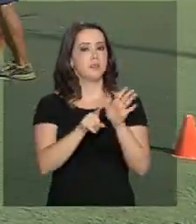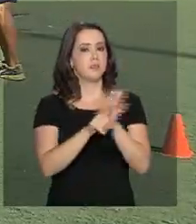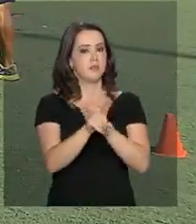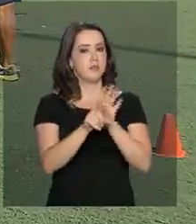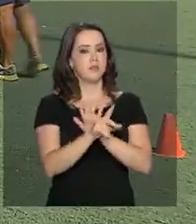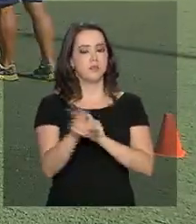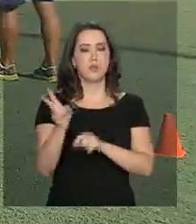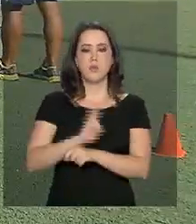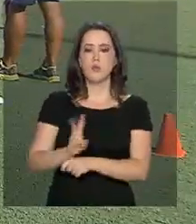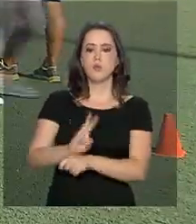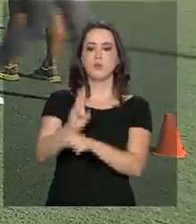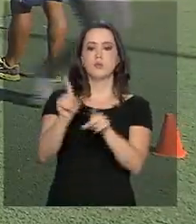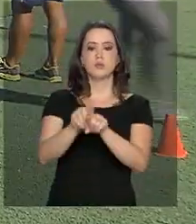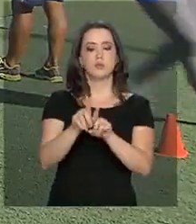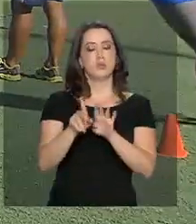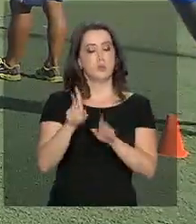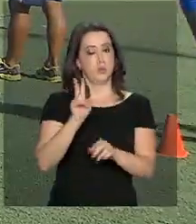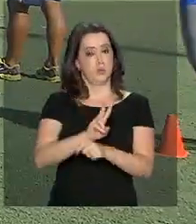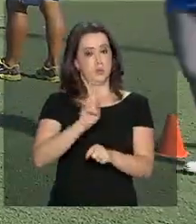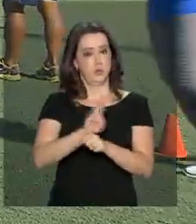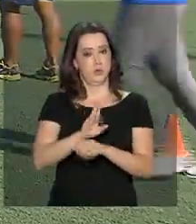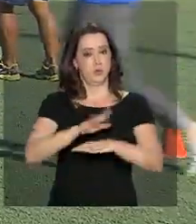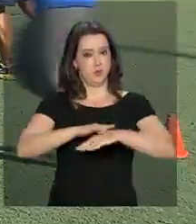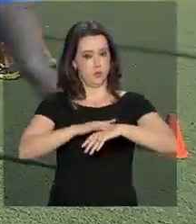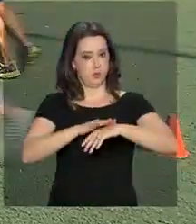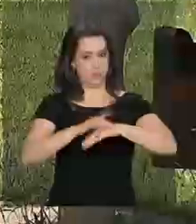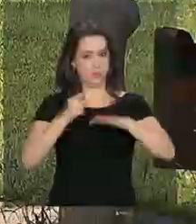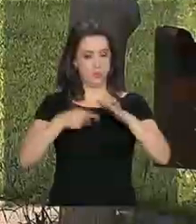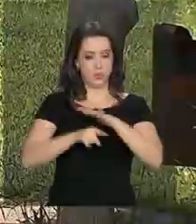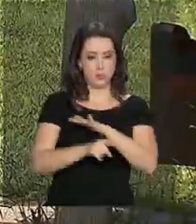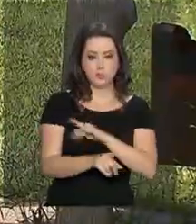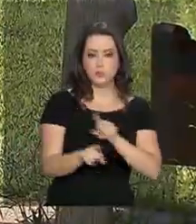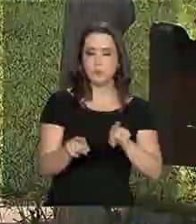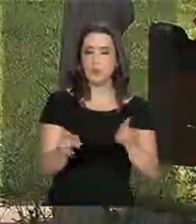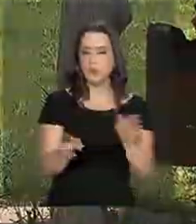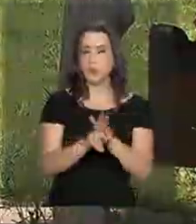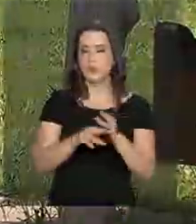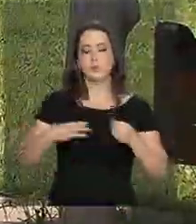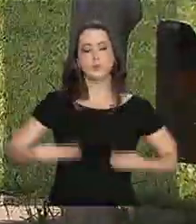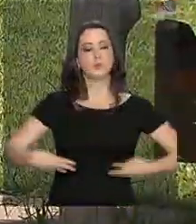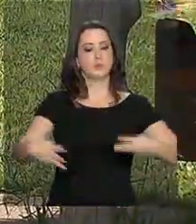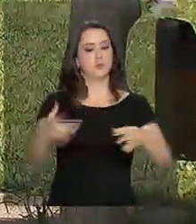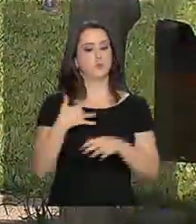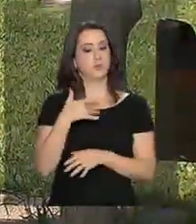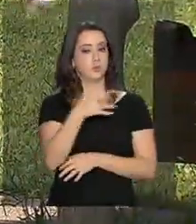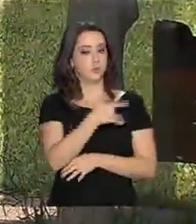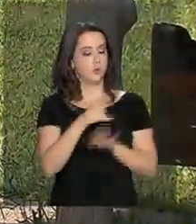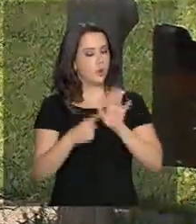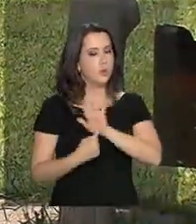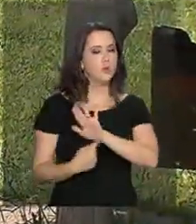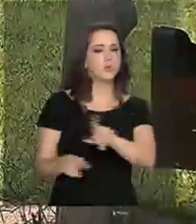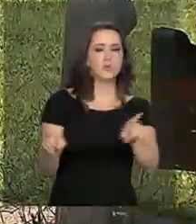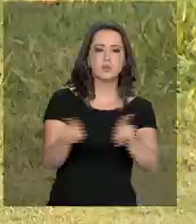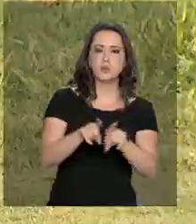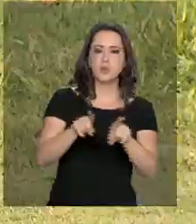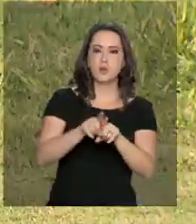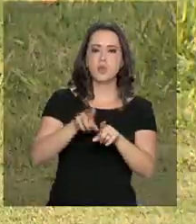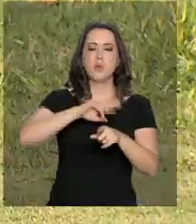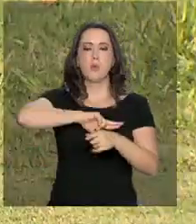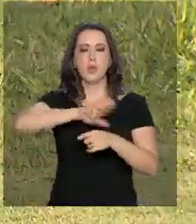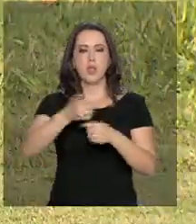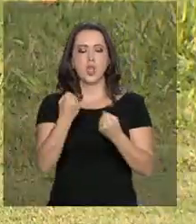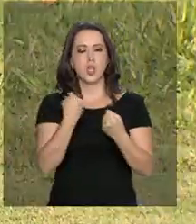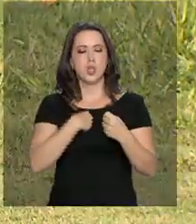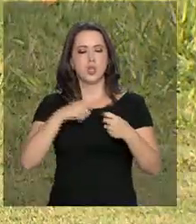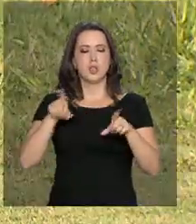vigilância dos fatores de risco e proteção das doenças crônicas, o Vigitel, do Ministério da Saúde, mostrou também que a prática de artes marciais foi a que